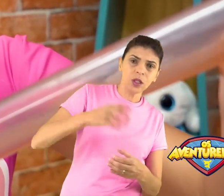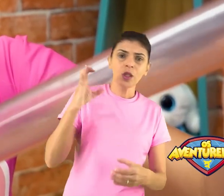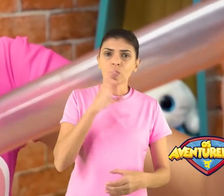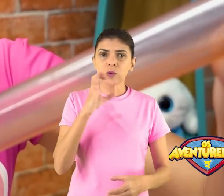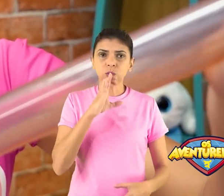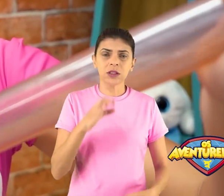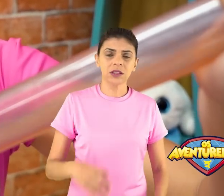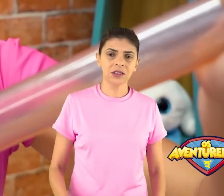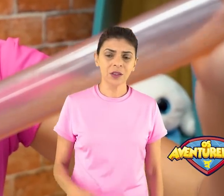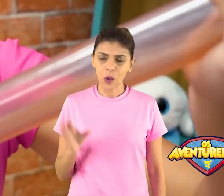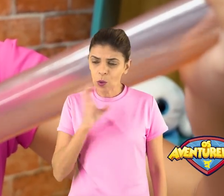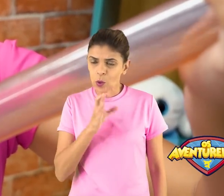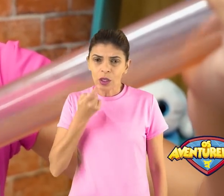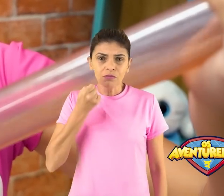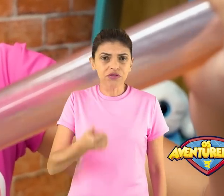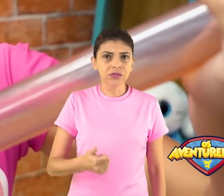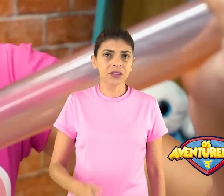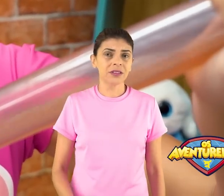logo com isso!